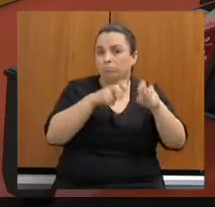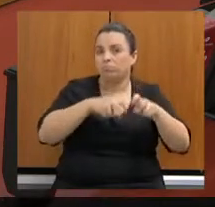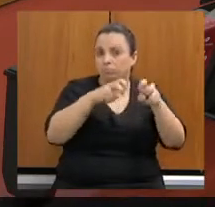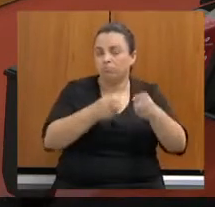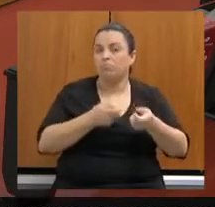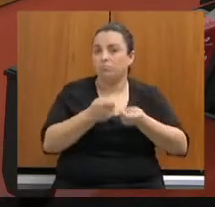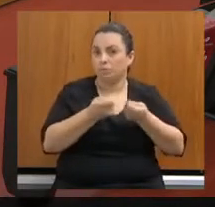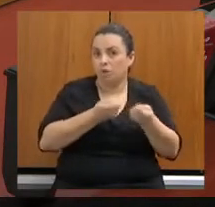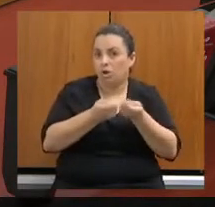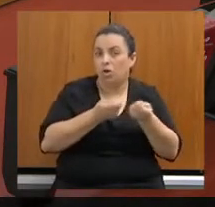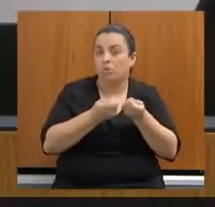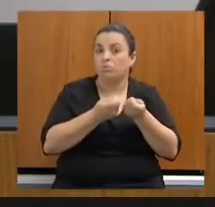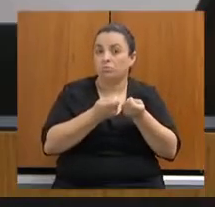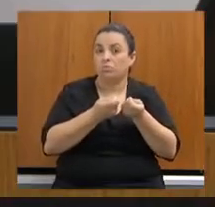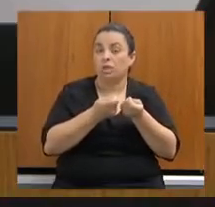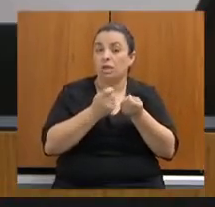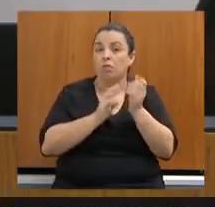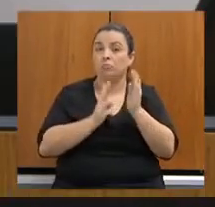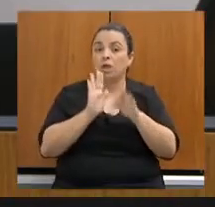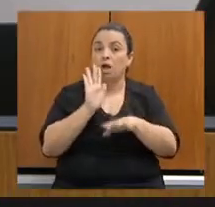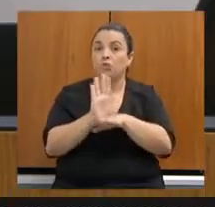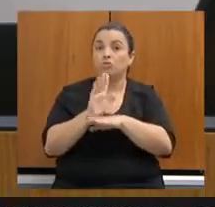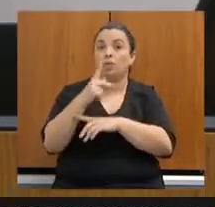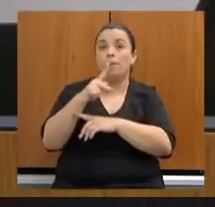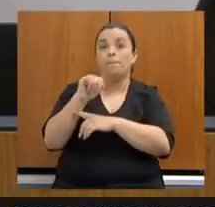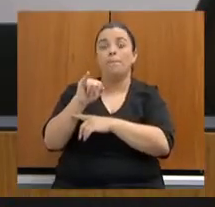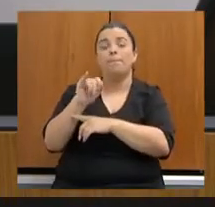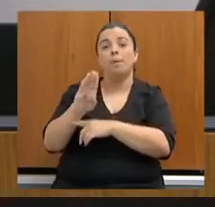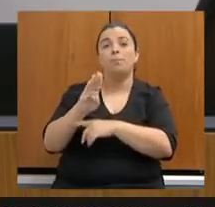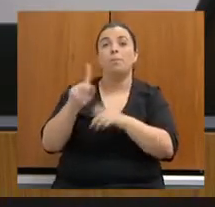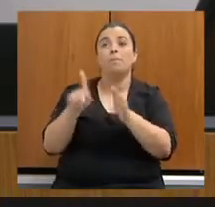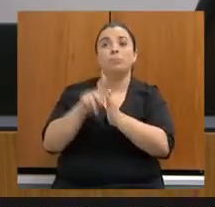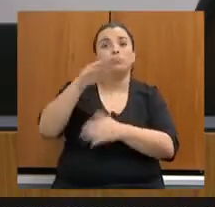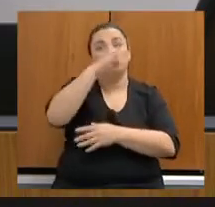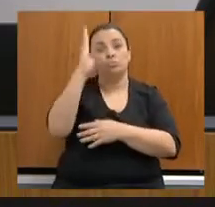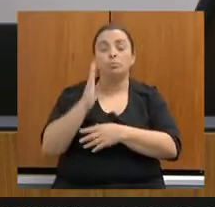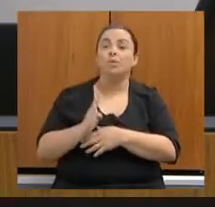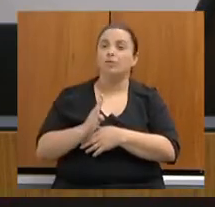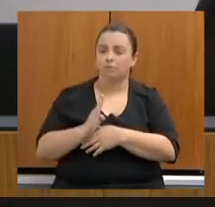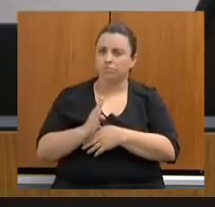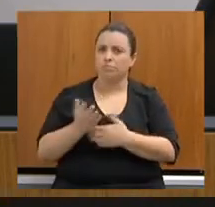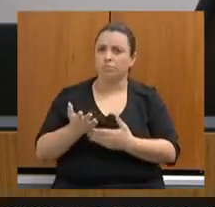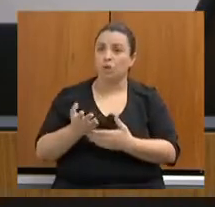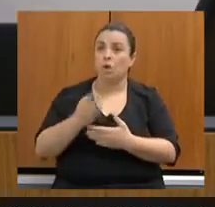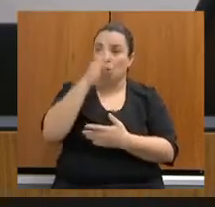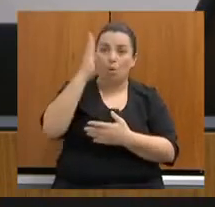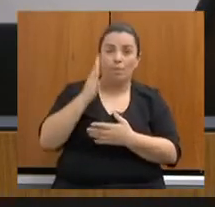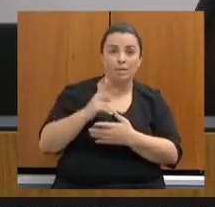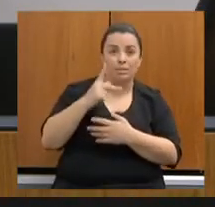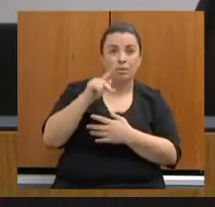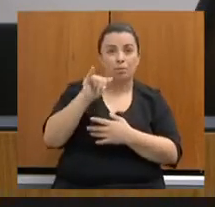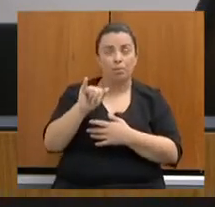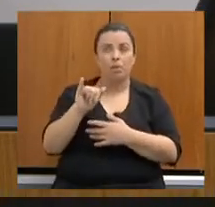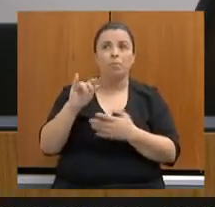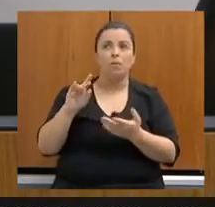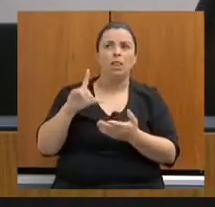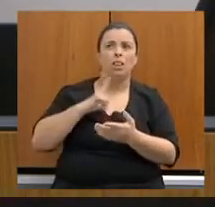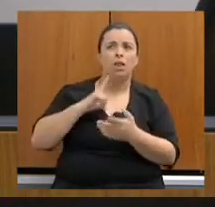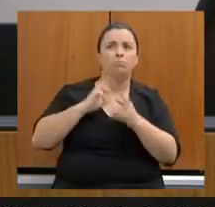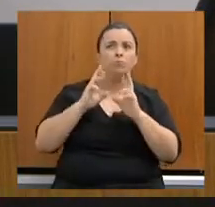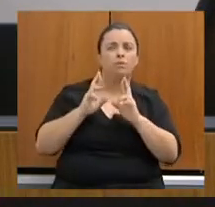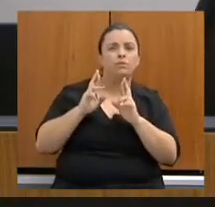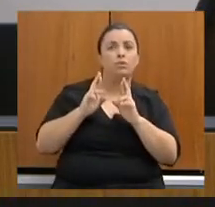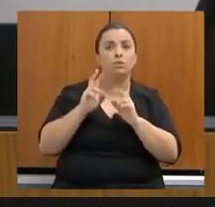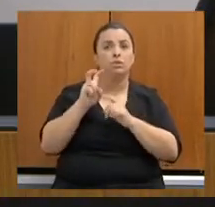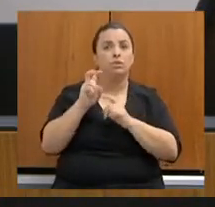no PIB nacional E se o Brasil ainda tem um PIB aí com a previsão de até 5